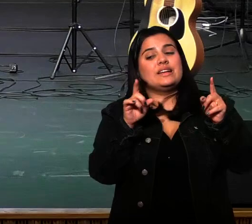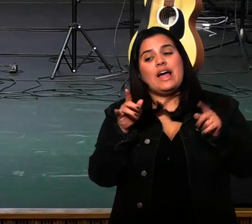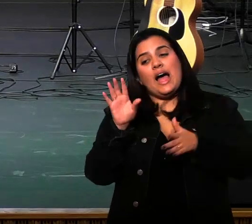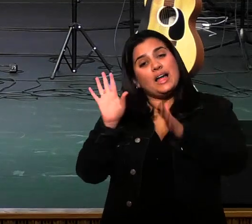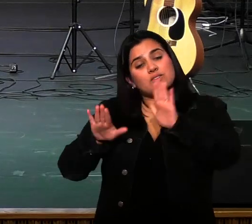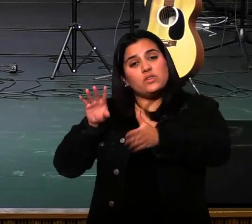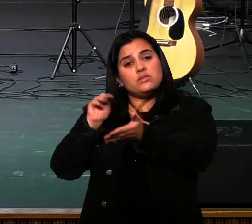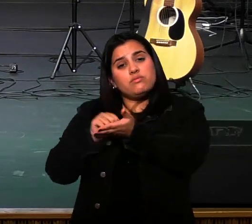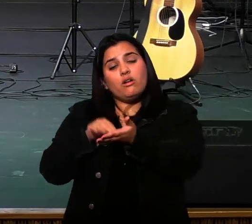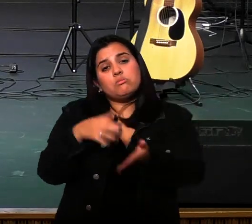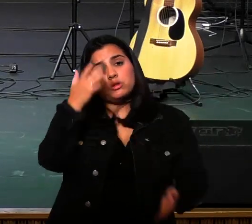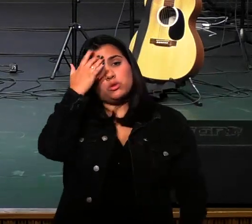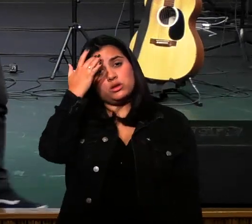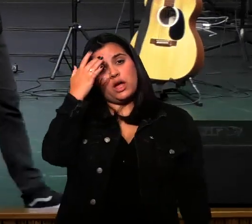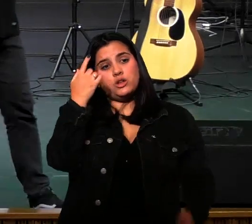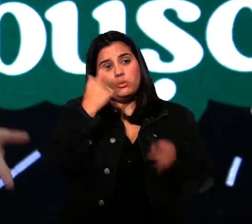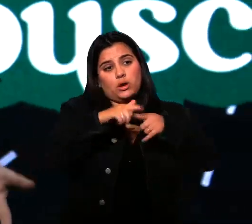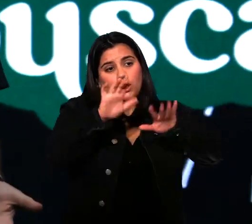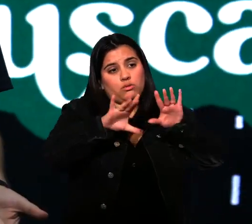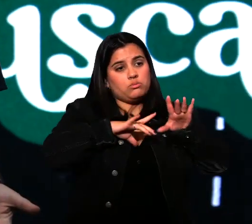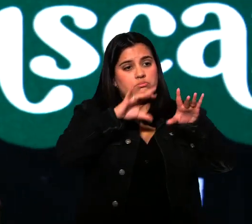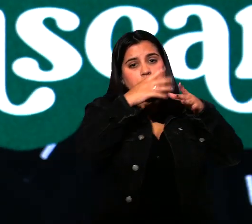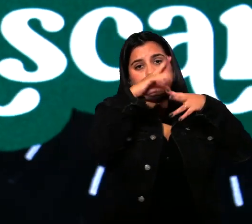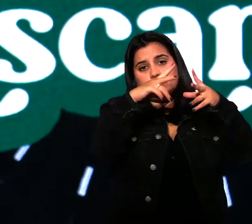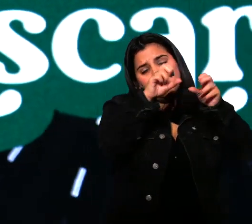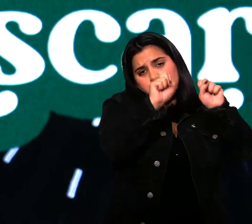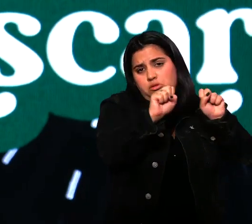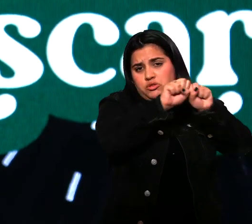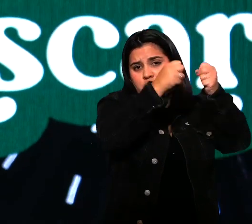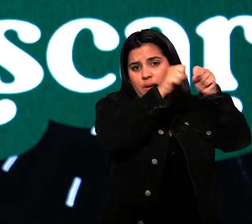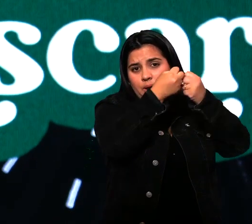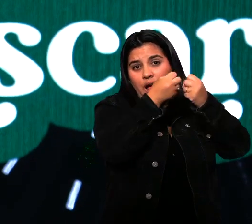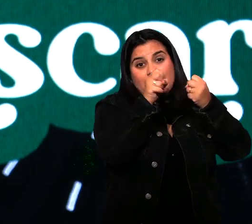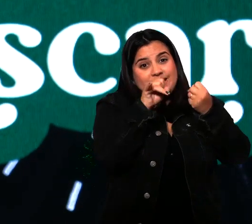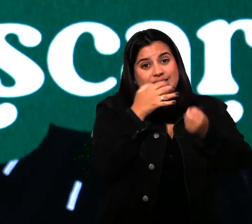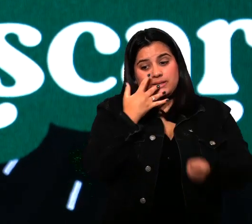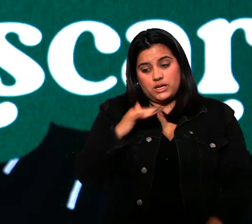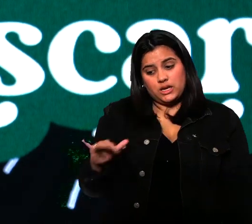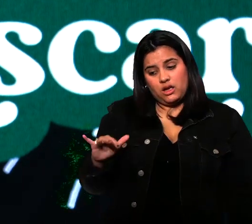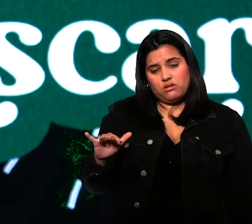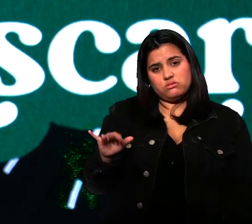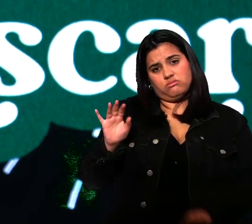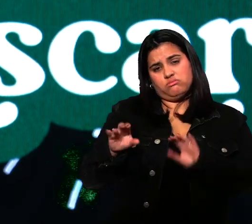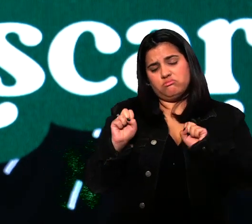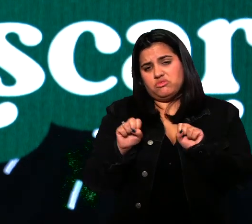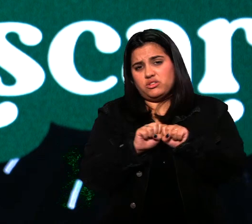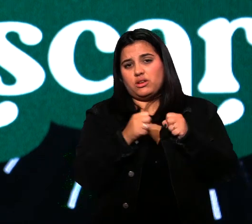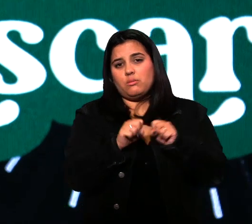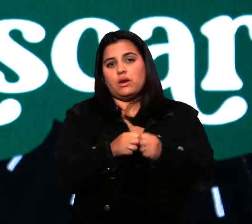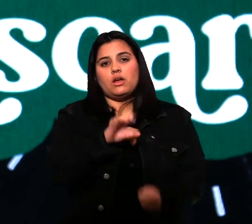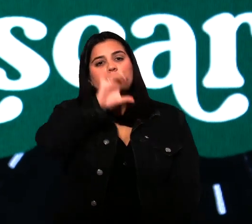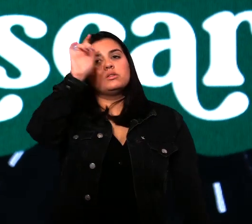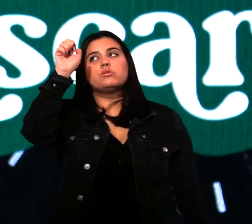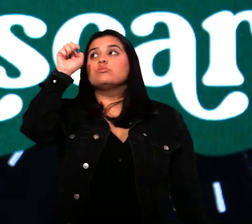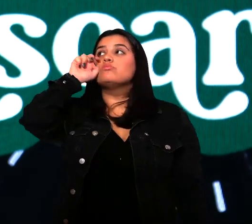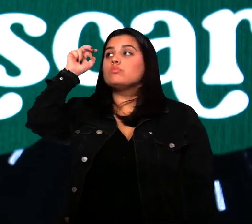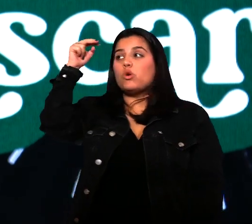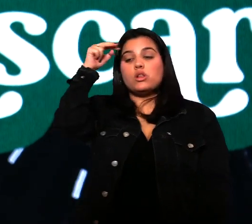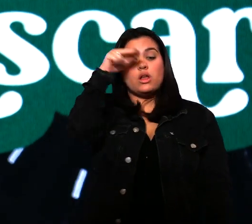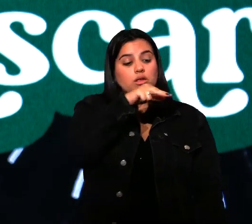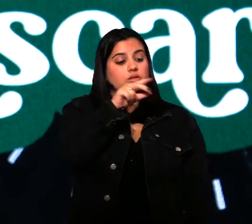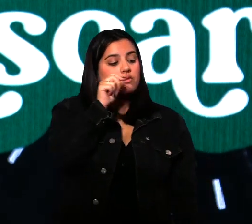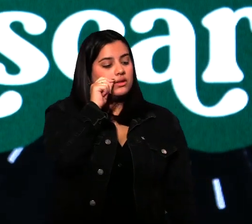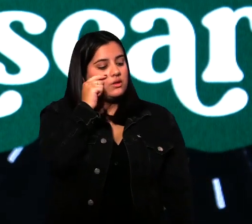existem coisas que quebram, e elas se pegarem ali pela idade que elas têm, elas vão quebrar aquelas coisas. É como se Deus olhasse lá de cima para nós e falasse assim,